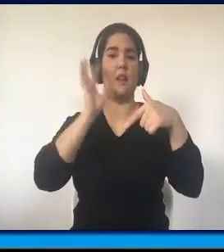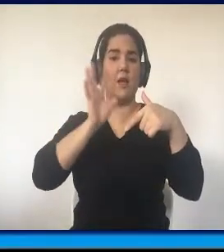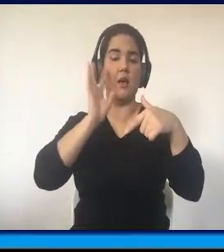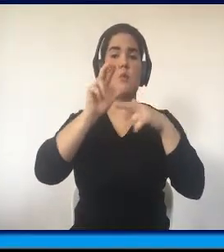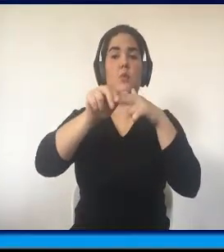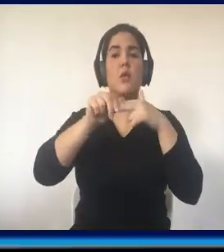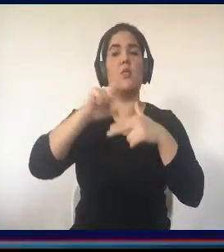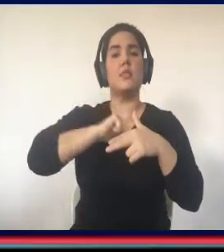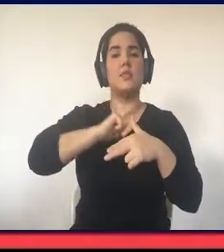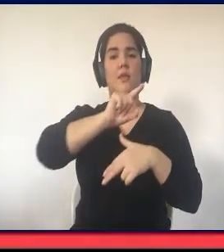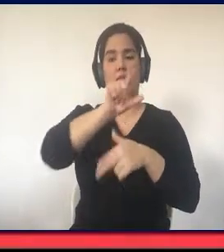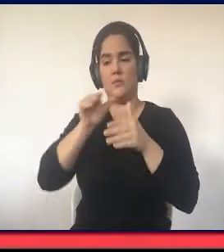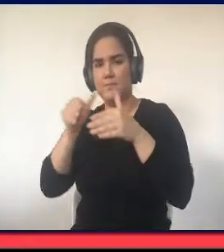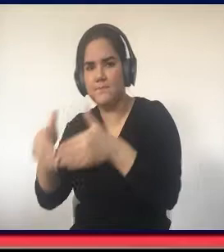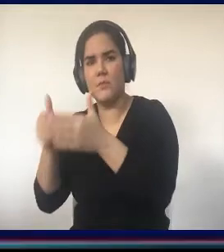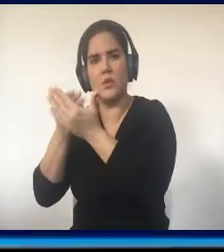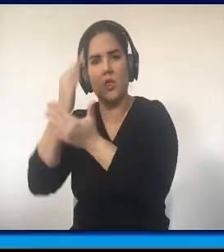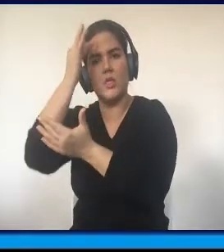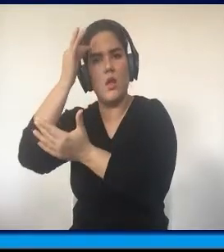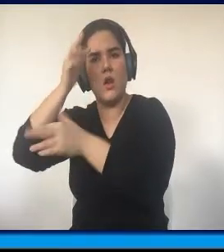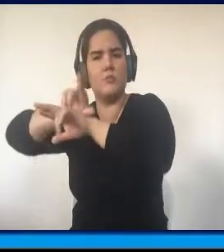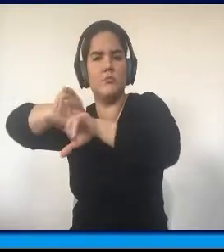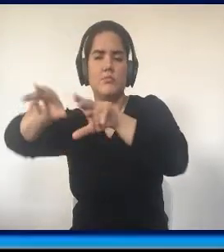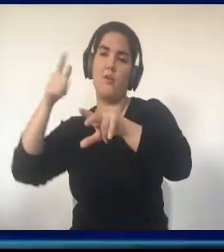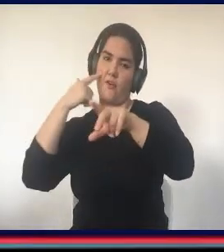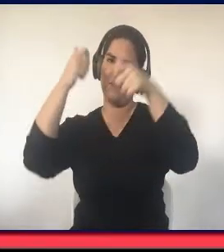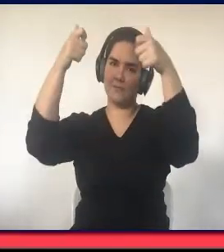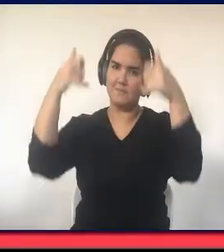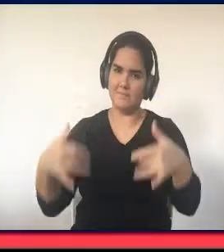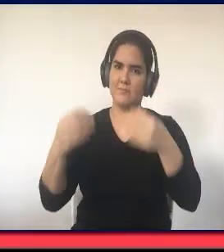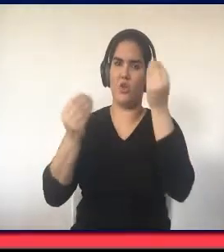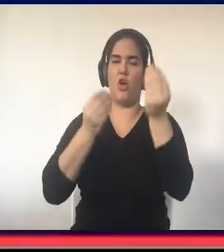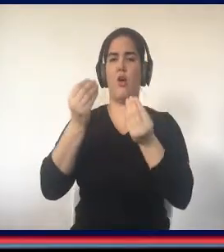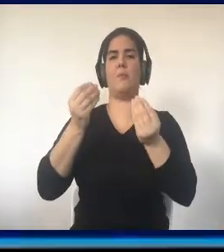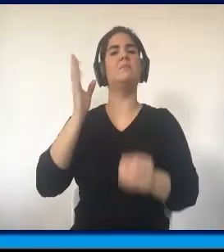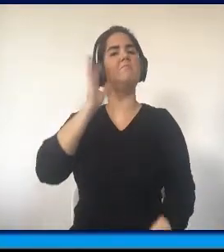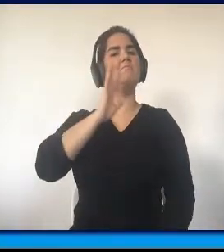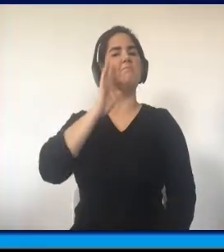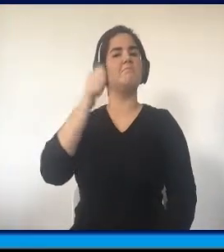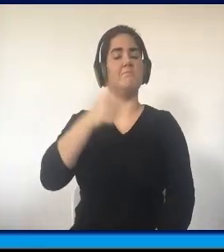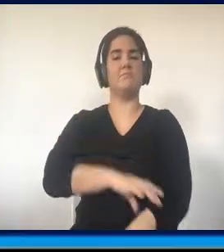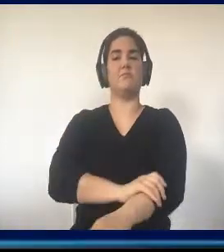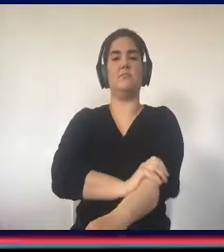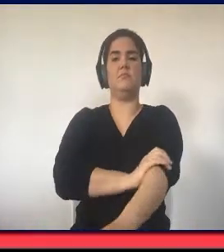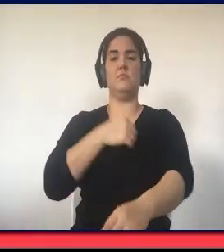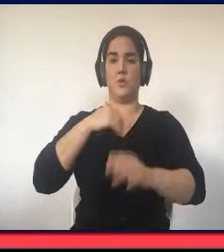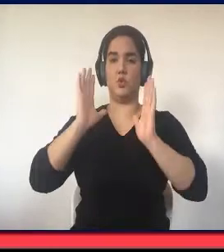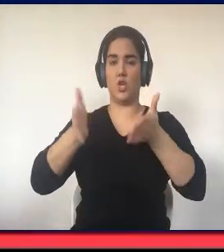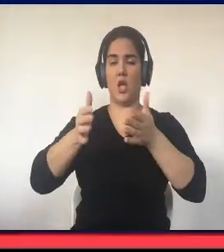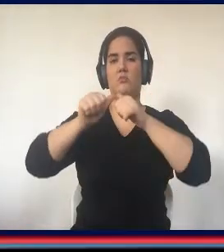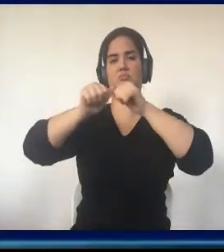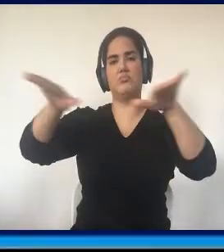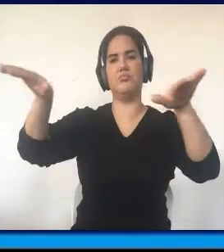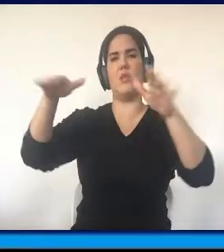discutindo sobre isso. Queria que você falasse um pouquinho, pode ser? Beleza. O legal é que eu publiquei efetivamente o livro em